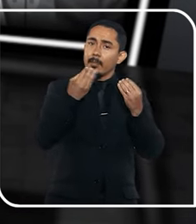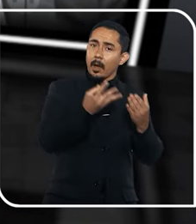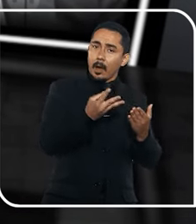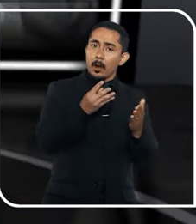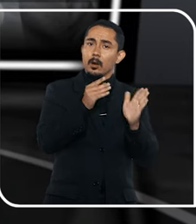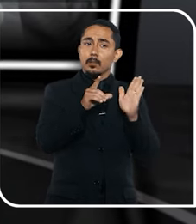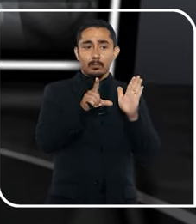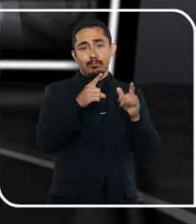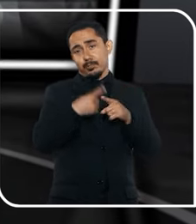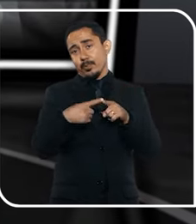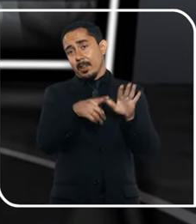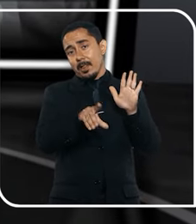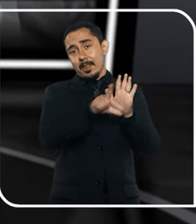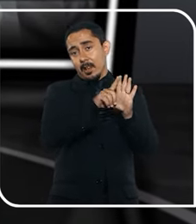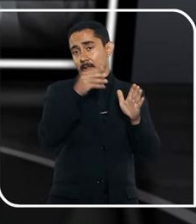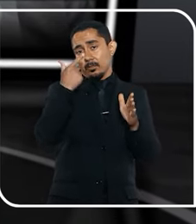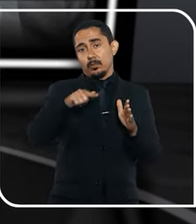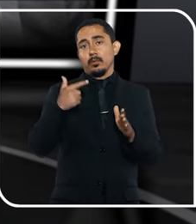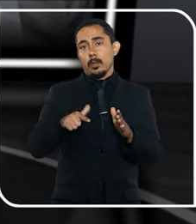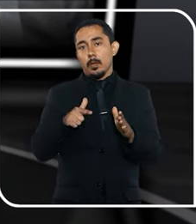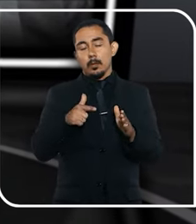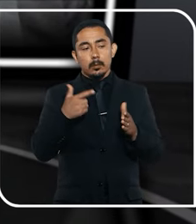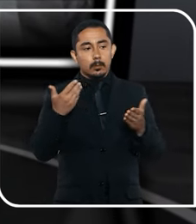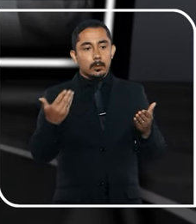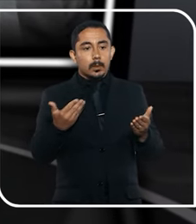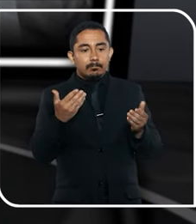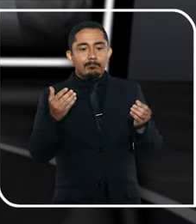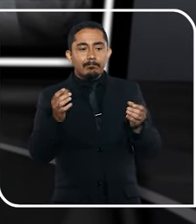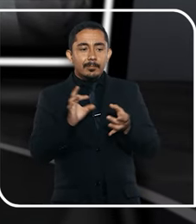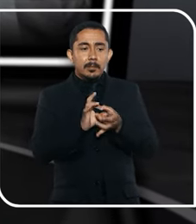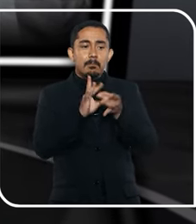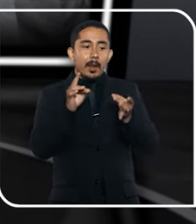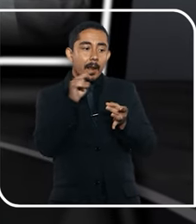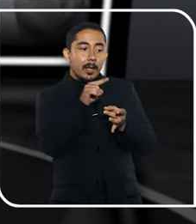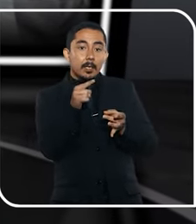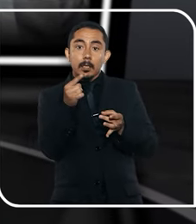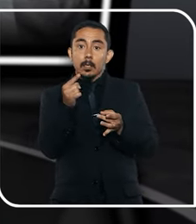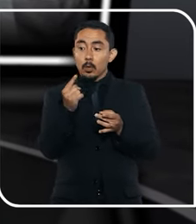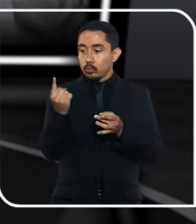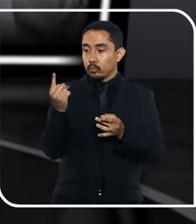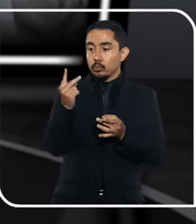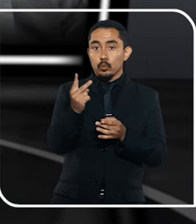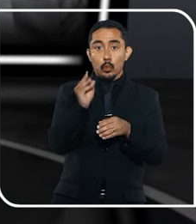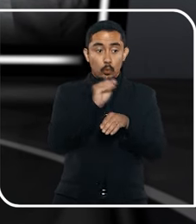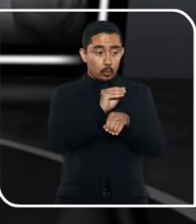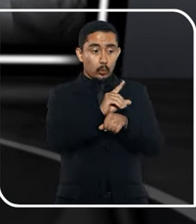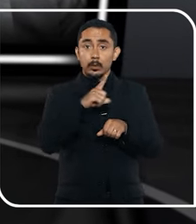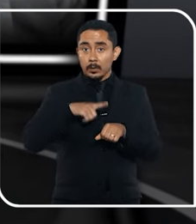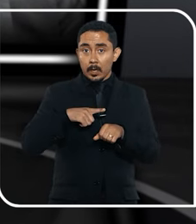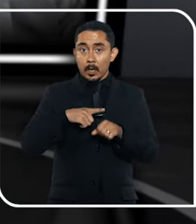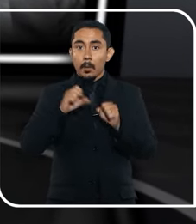que há a lacuna na legislação, permitir que os tutores